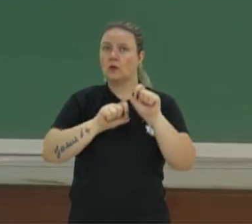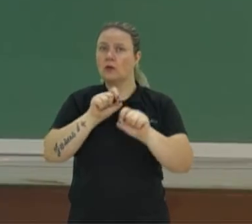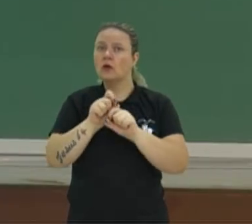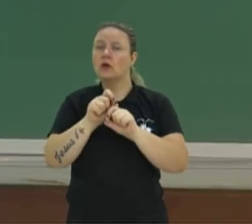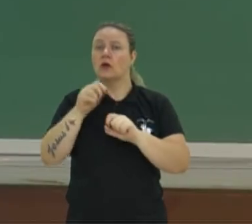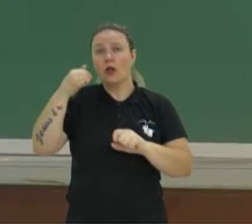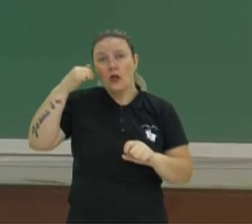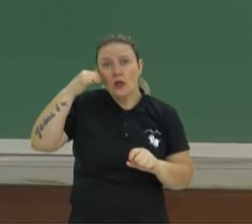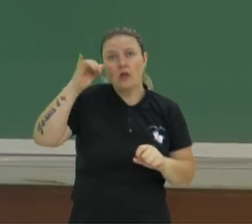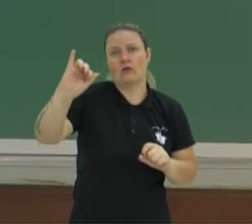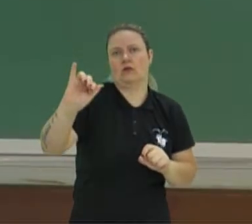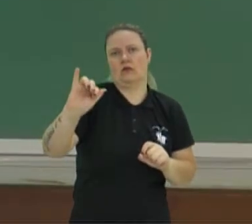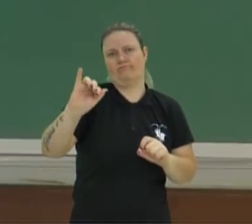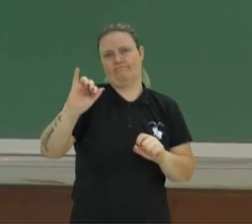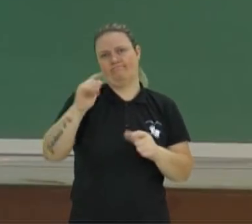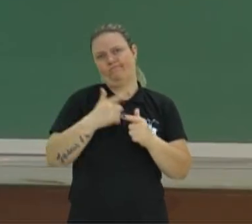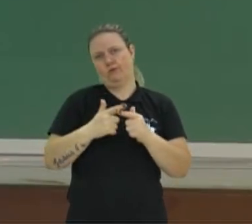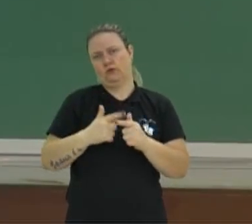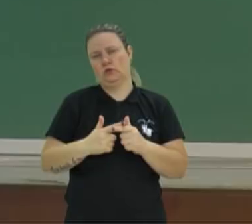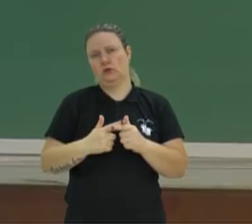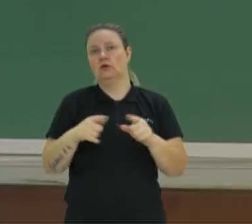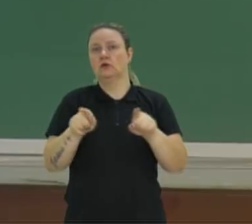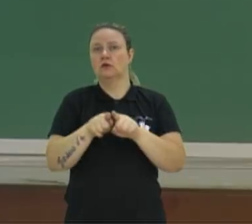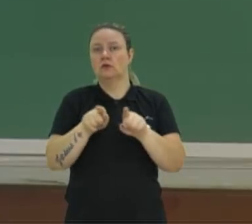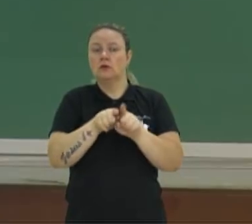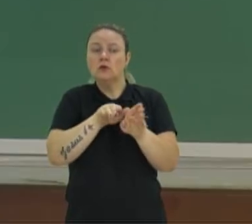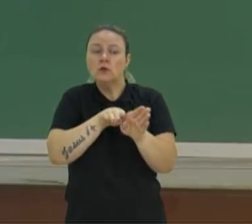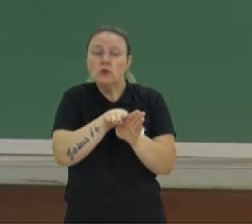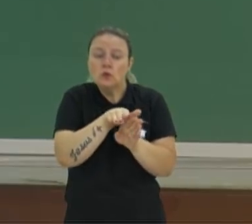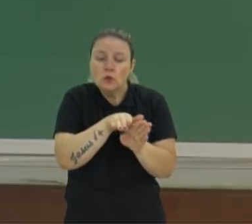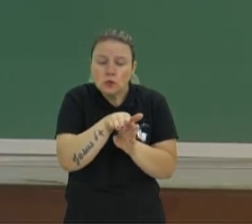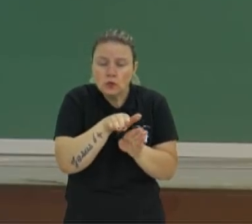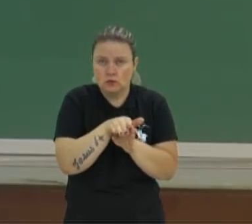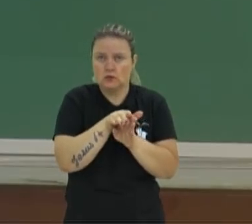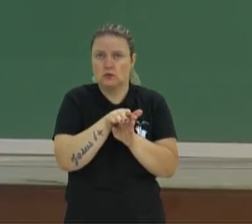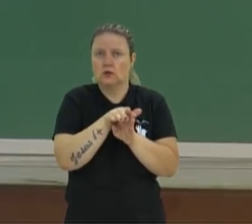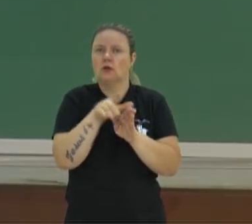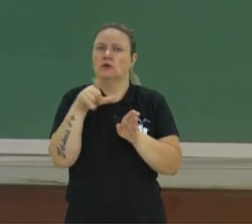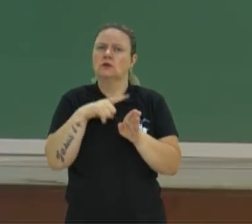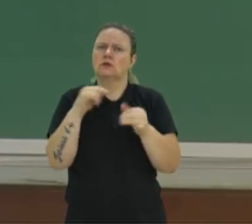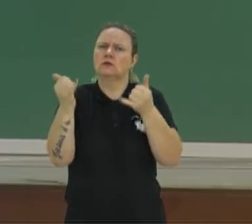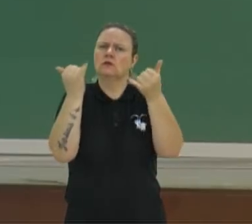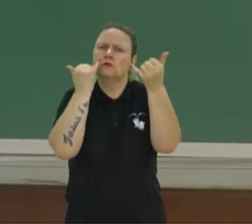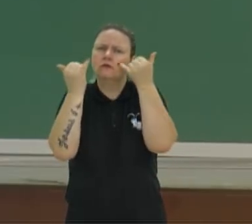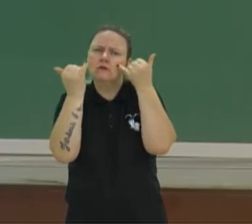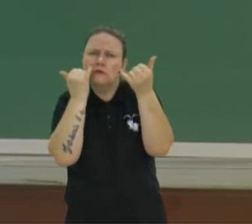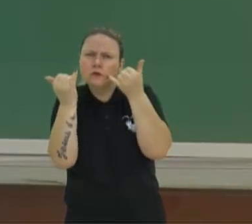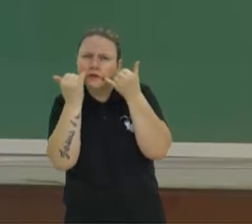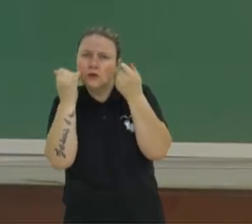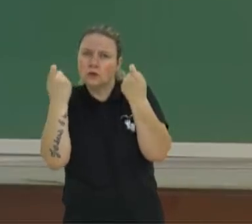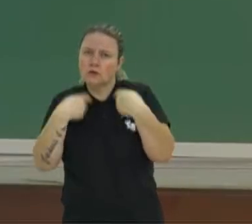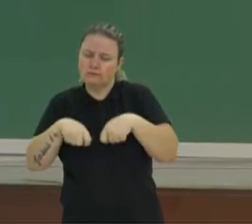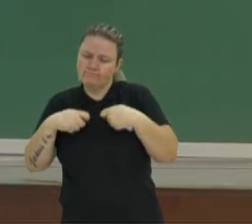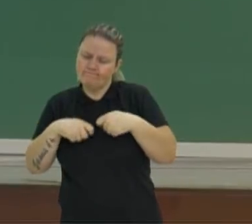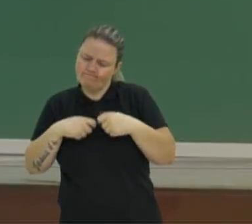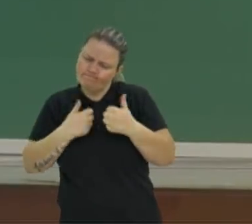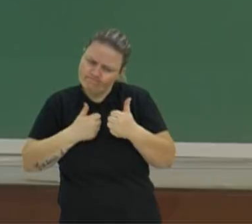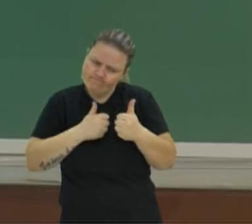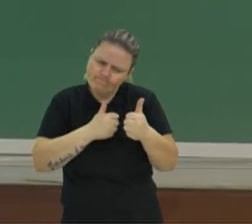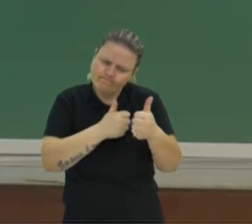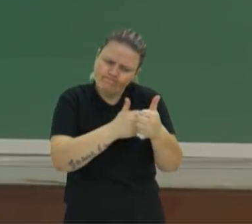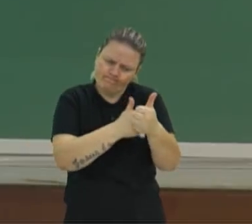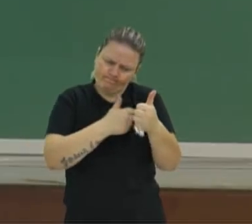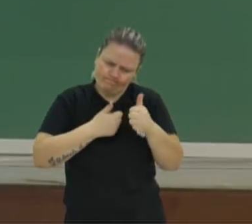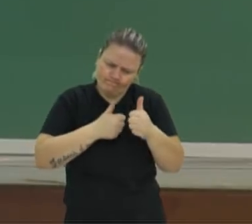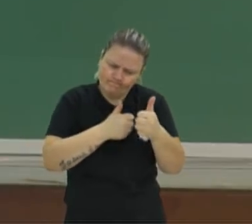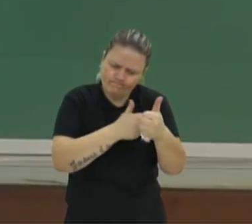precaução, né? E também estamos no trecho do guia, então onde nós temos informações que devem ser seguidas, orientações,